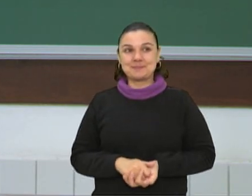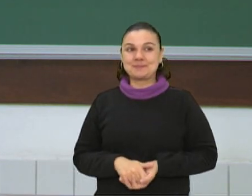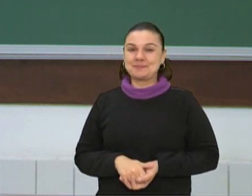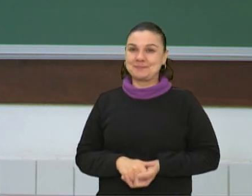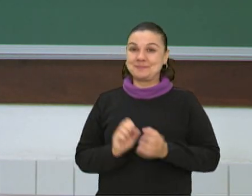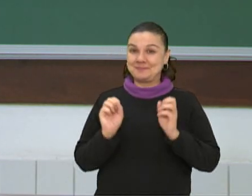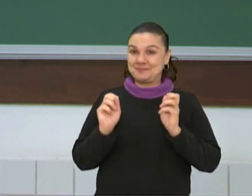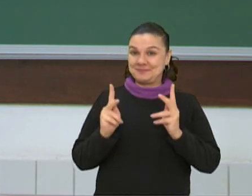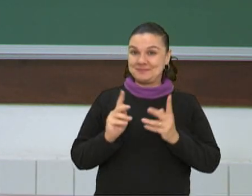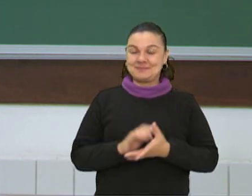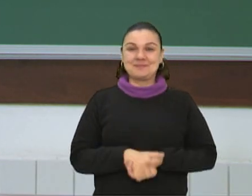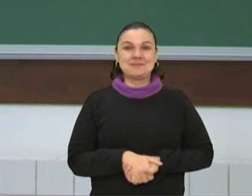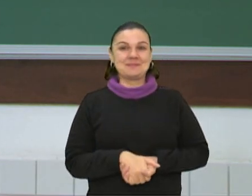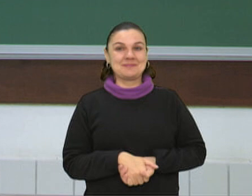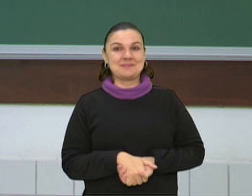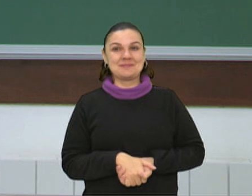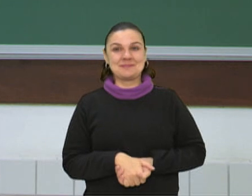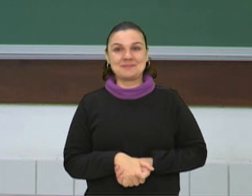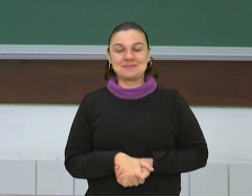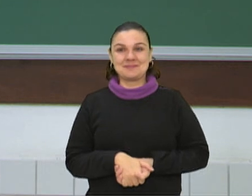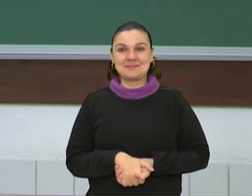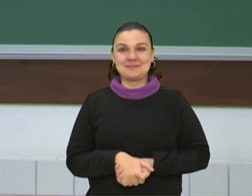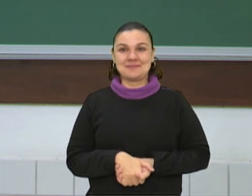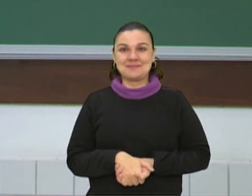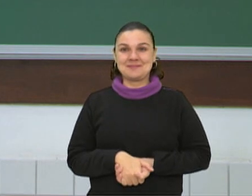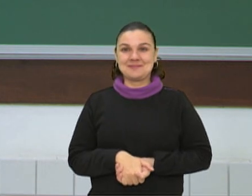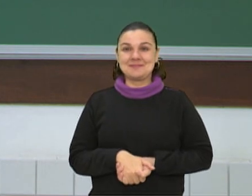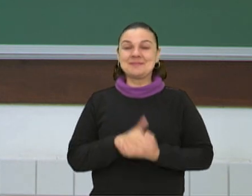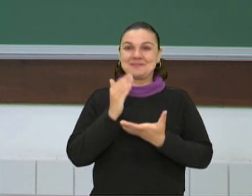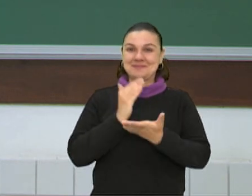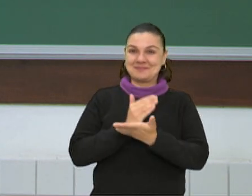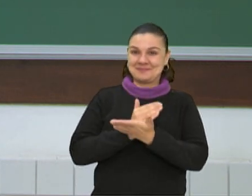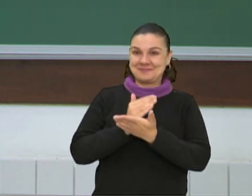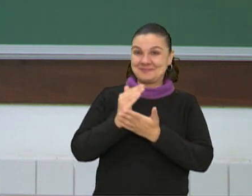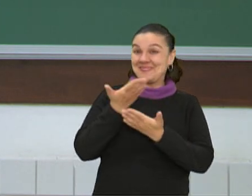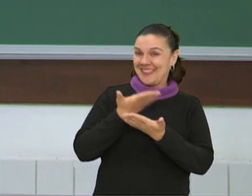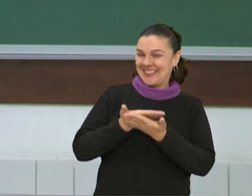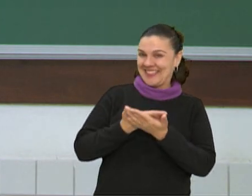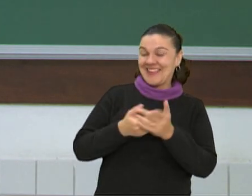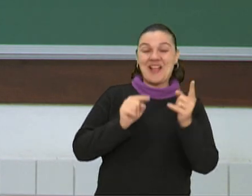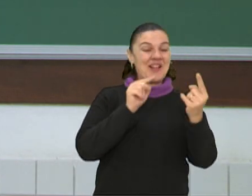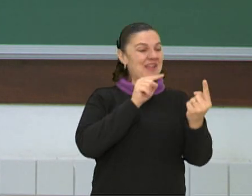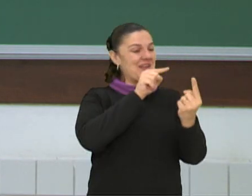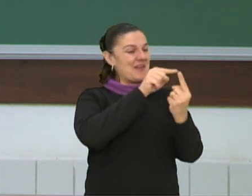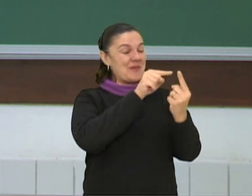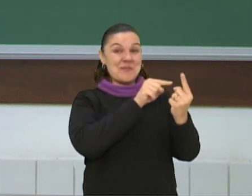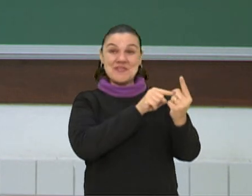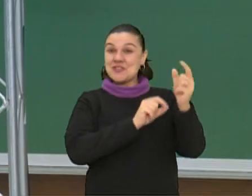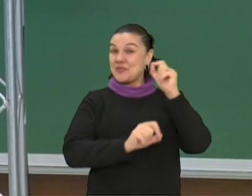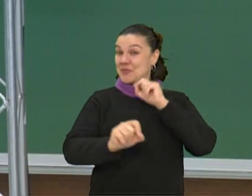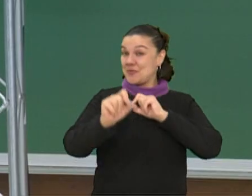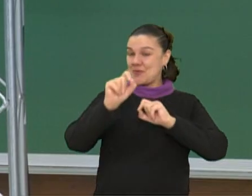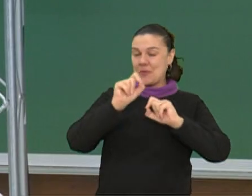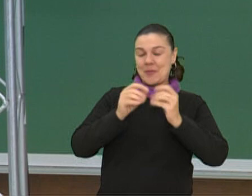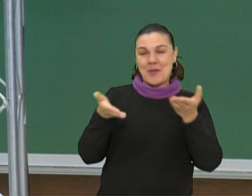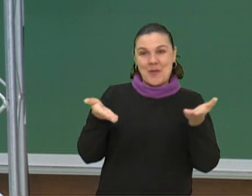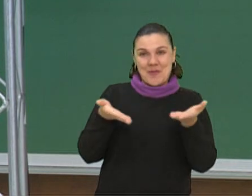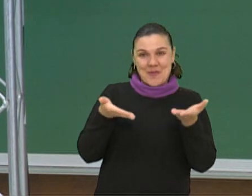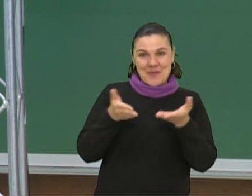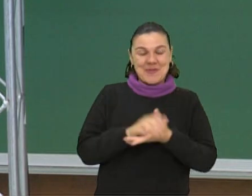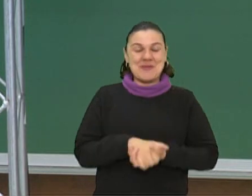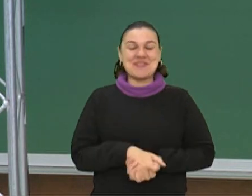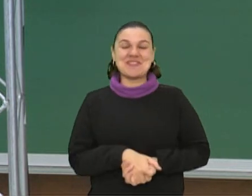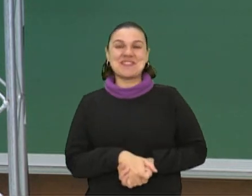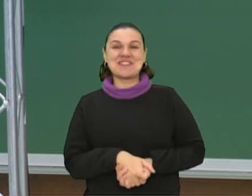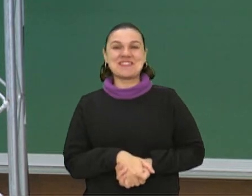professor, ok? Vamos iniciar a nossa aula com os objetivos. Quais serão os nossos objetivos